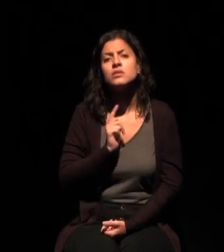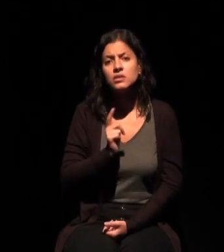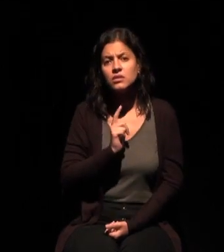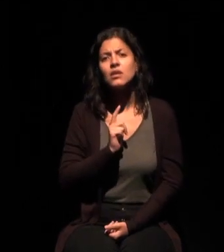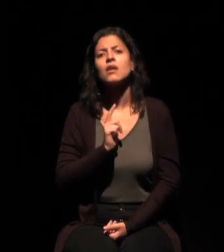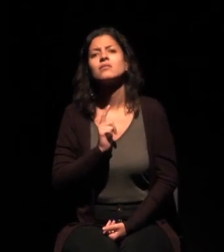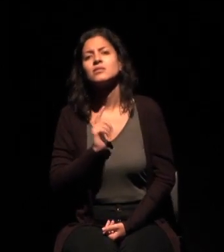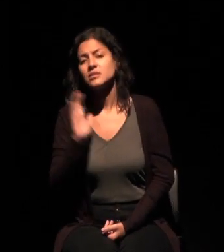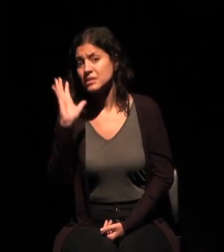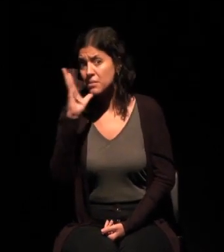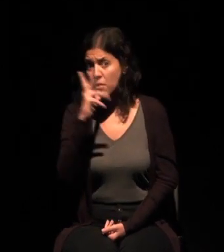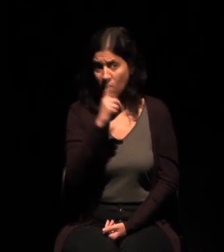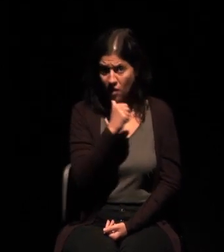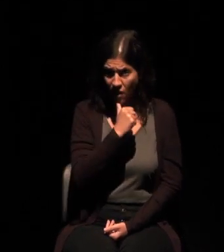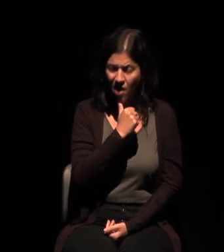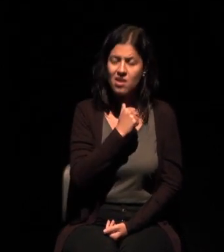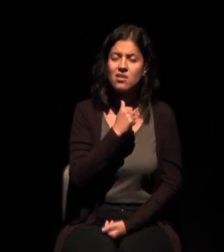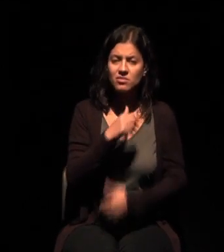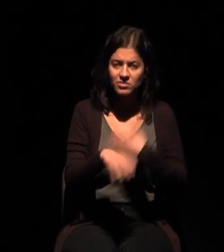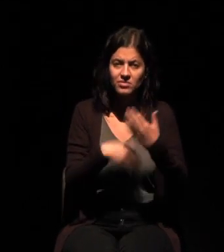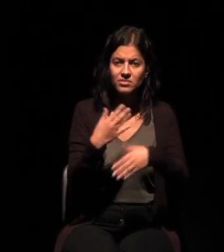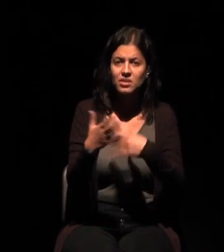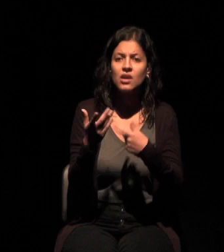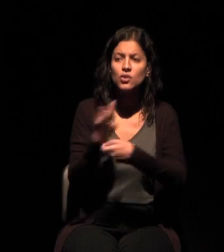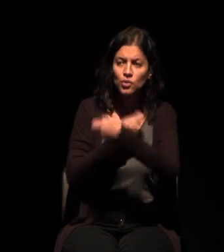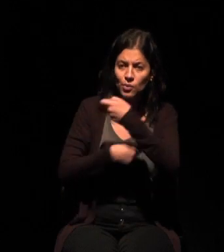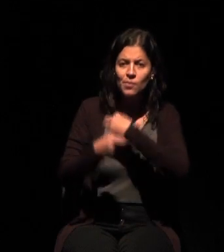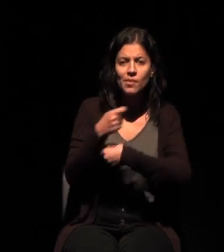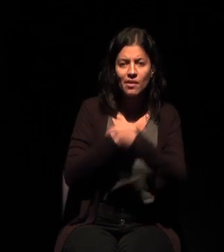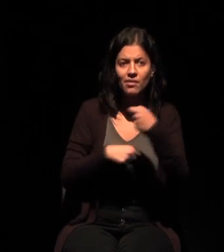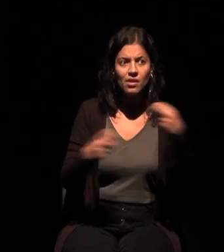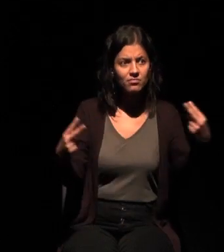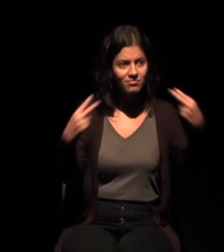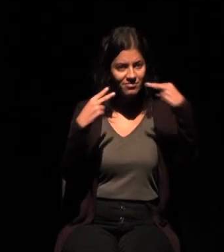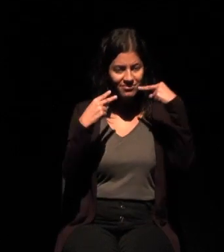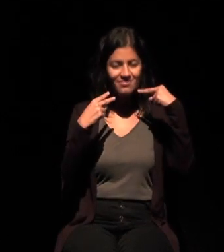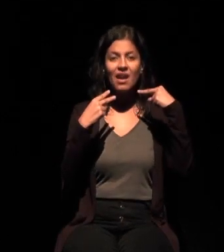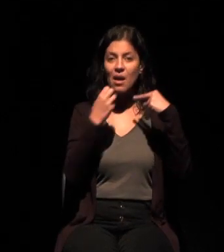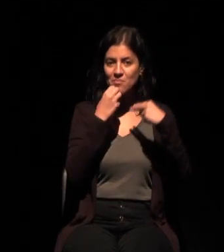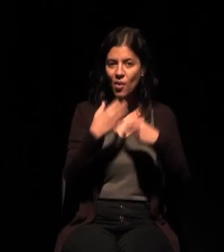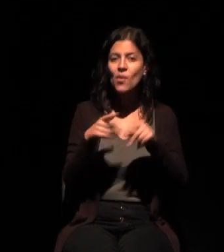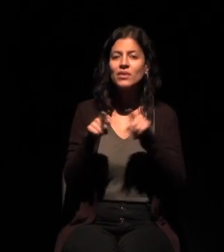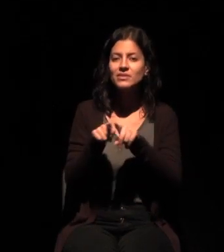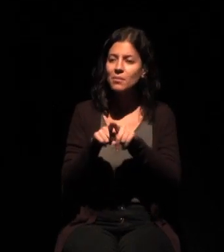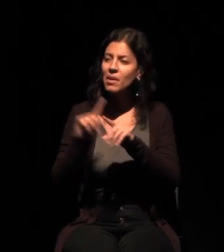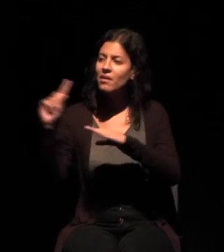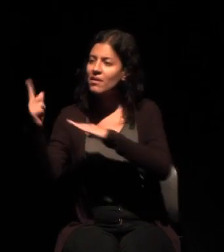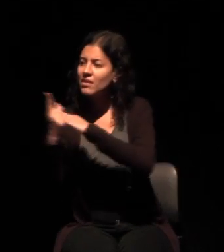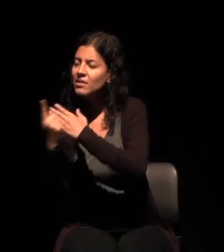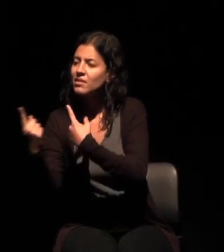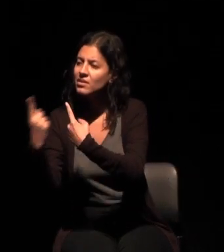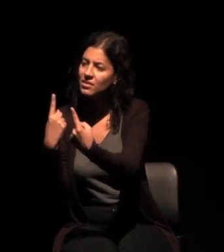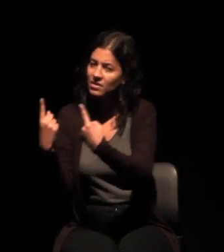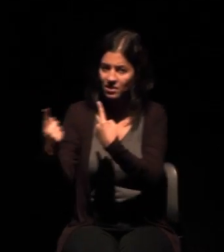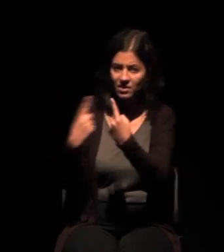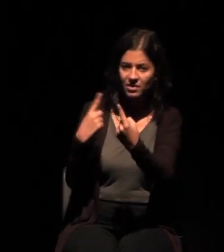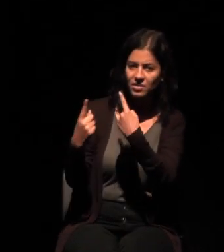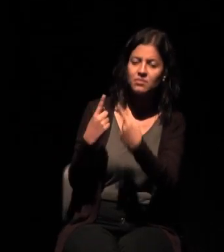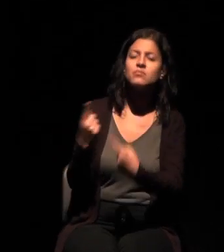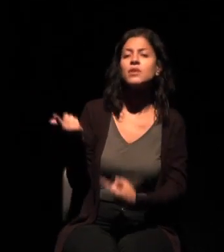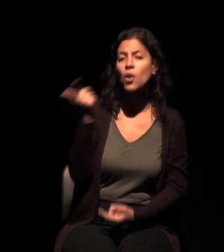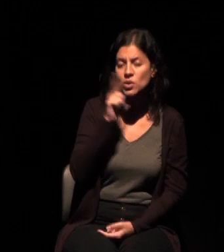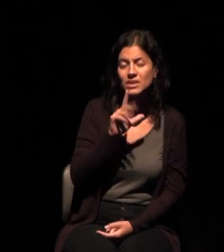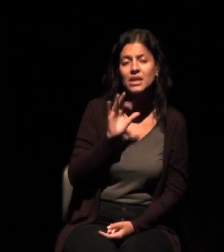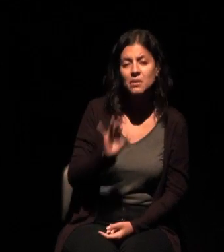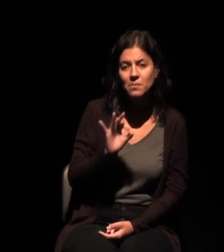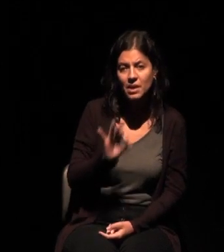conhecido no mercado que é importante que ea fazer o diálogo com o cliente para perceber para adaptar a solução de